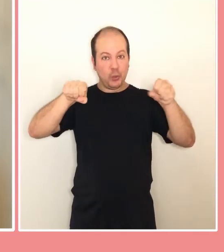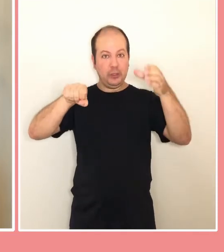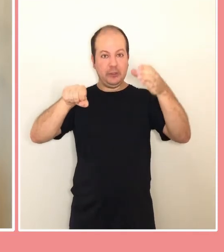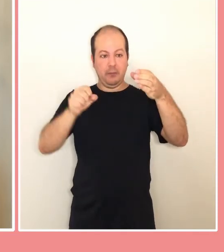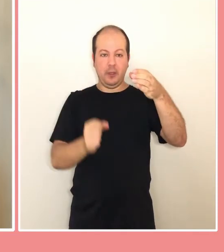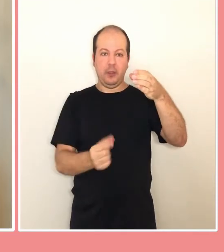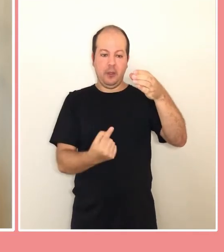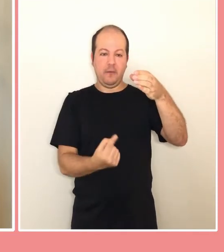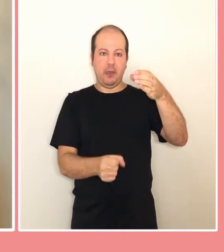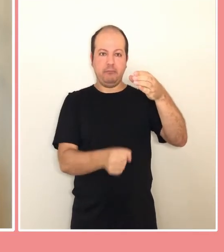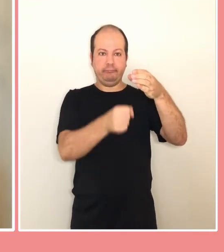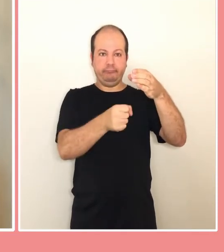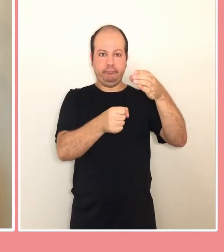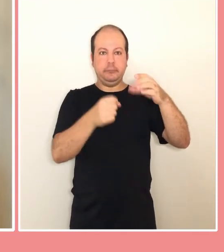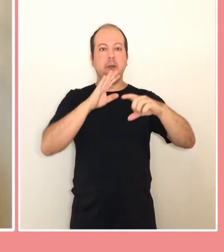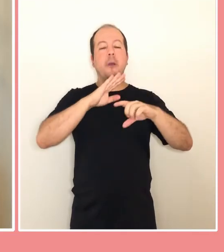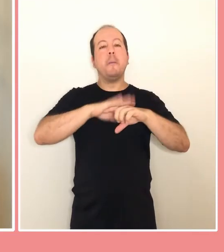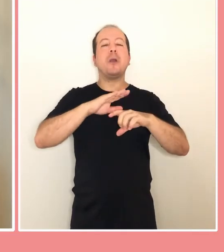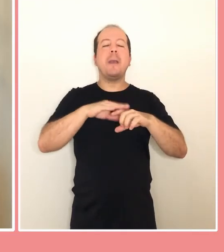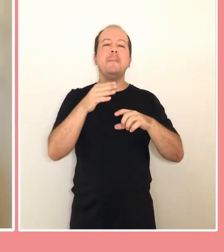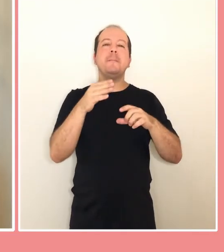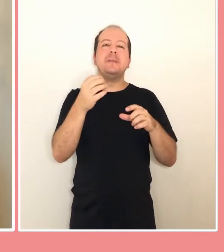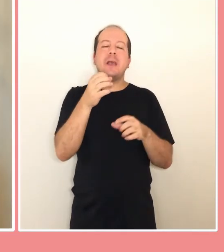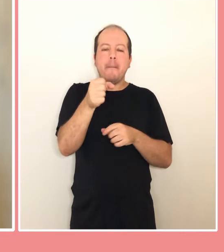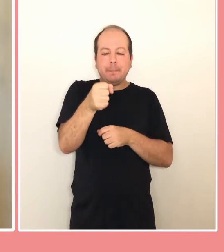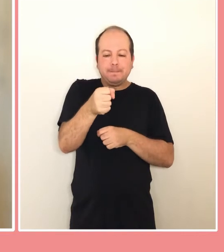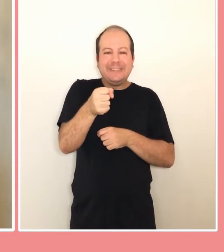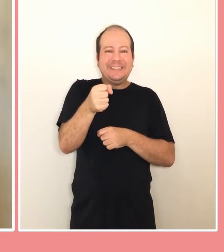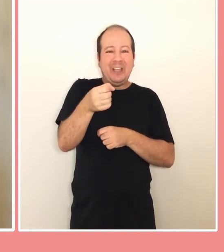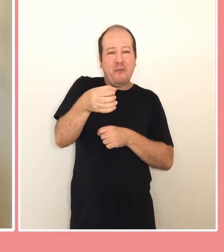ligeiramente menor que o cano, porque o cano tem que entrar apertado, não pode ficar com folga.